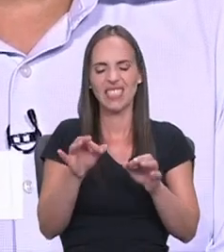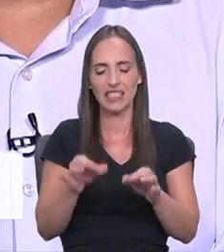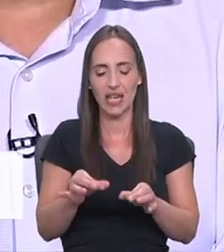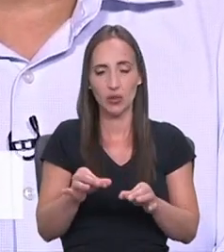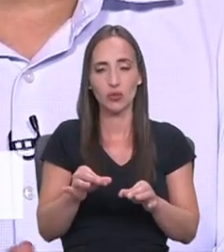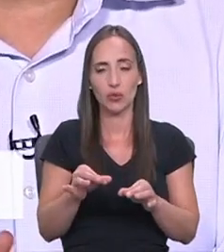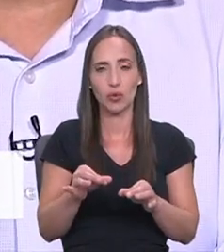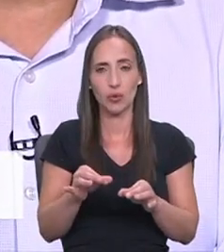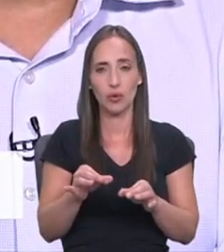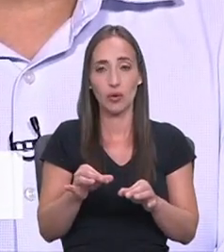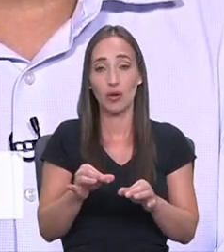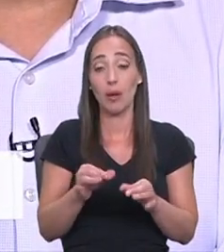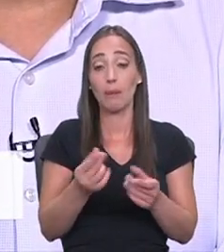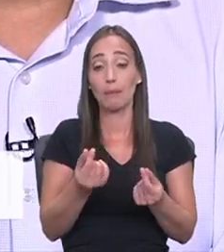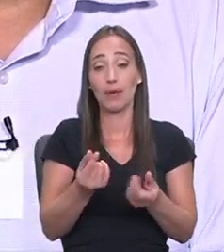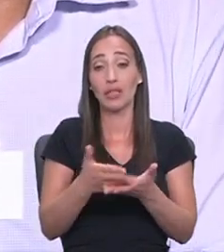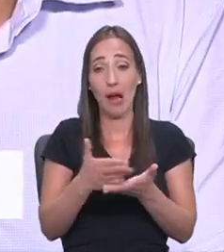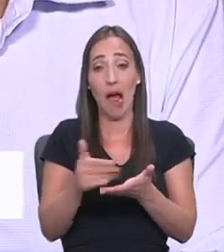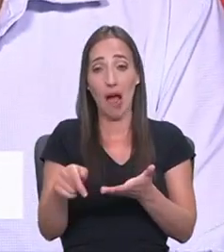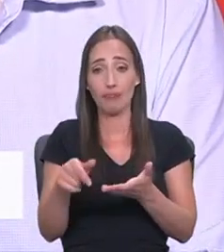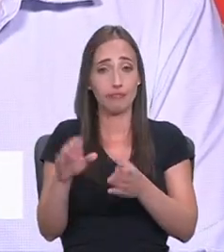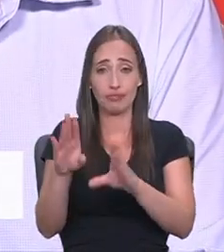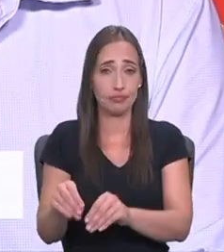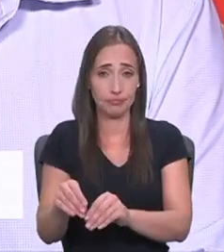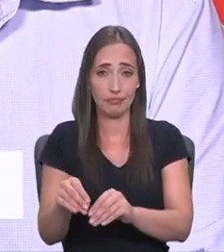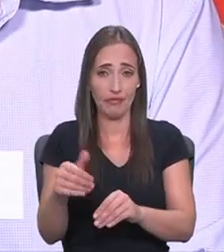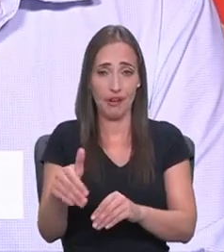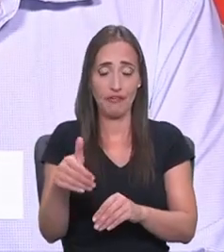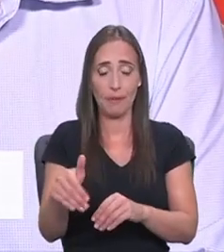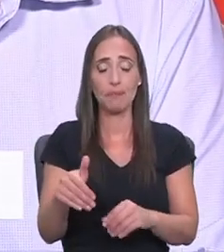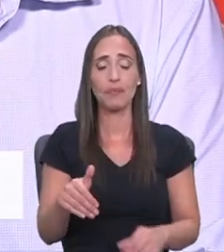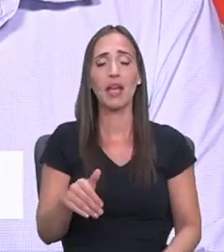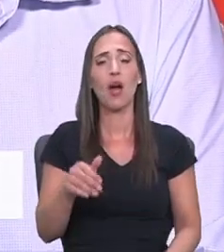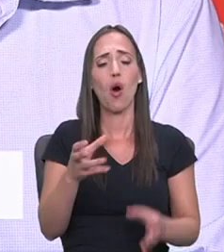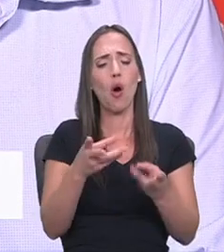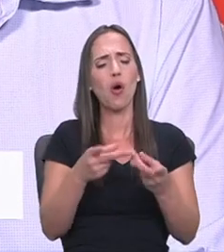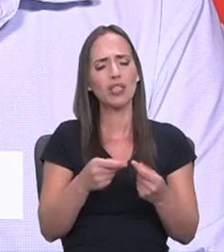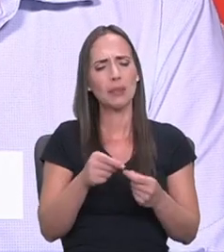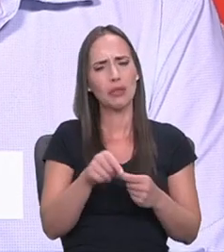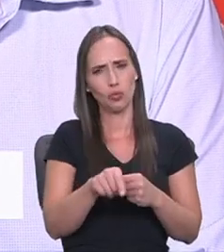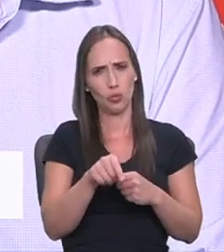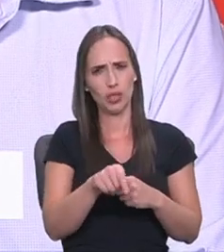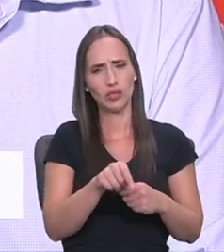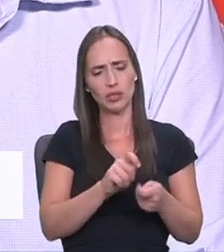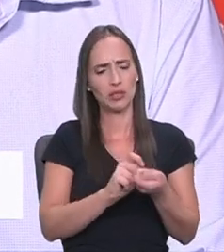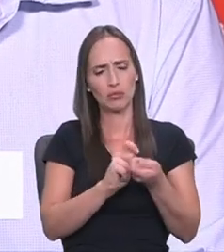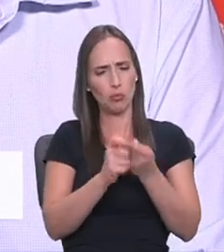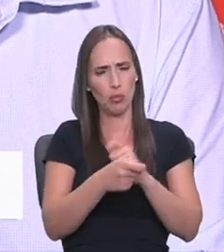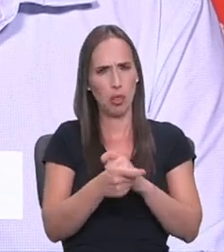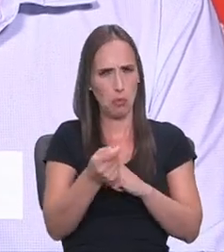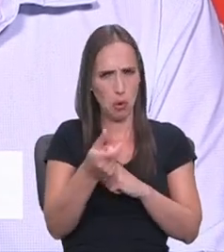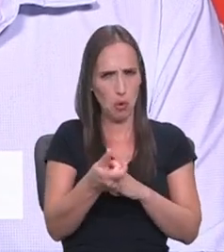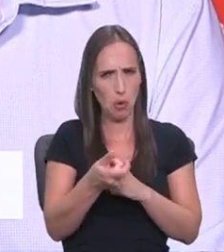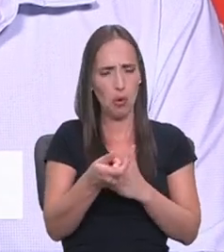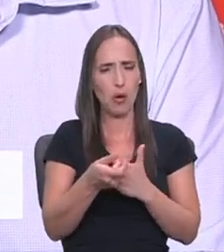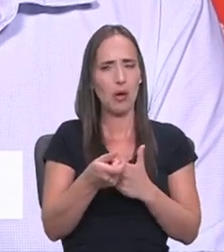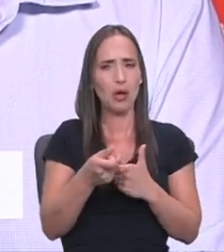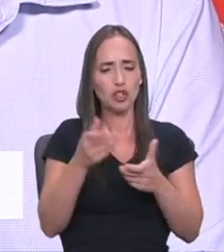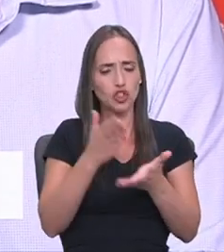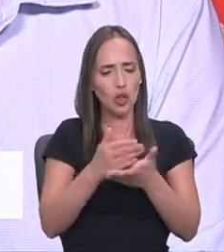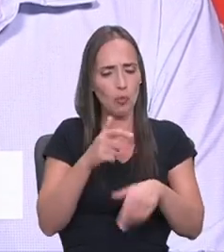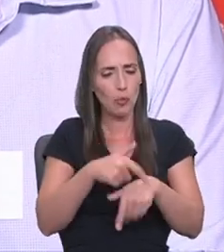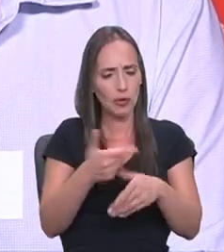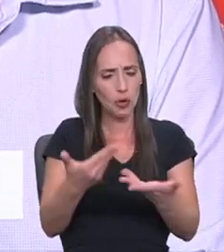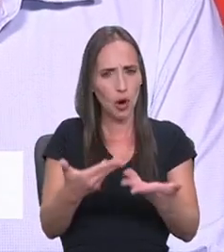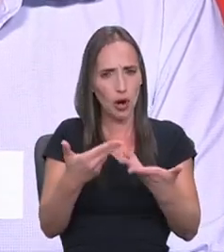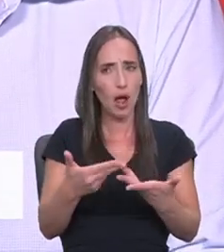se desaparece muito bem Pedro este orçamento é pouco reformista é demasiado focado no presente falta visão a longo prazo para a